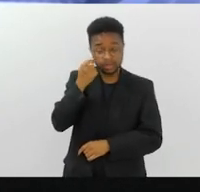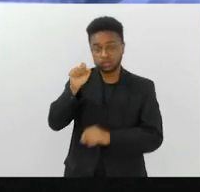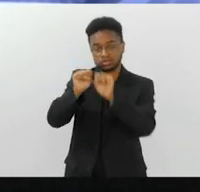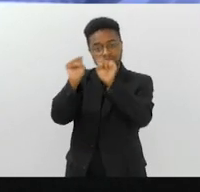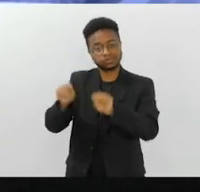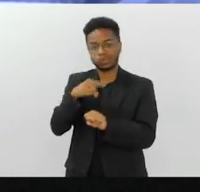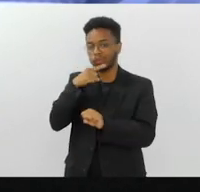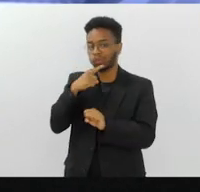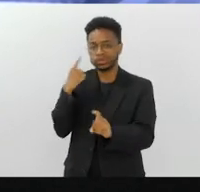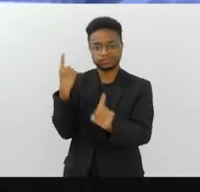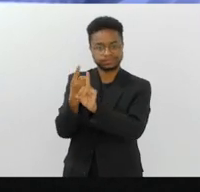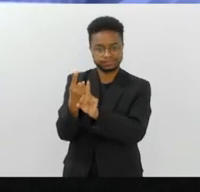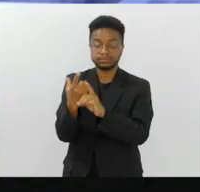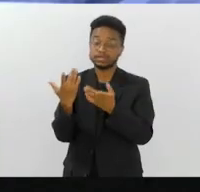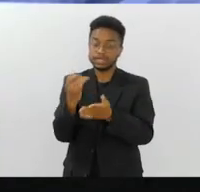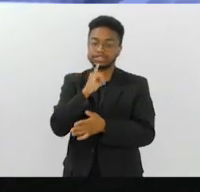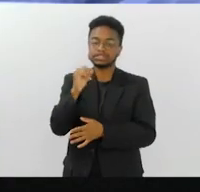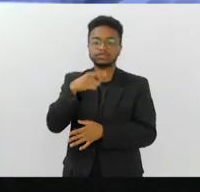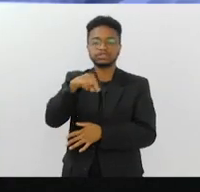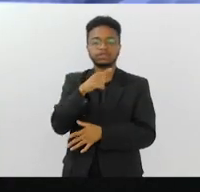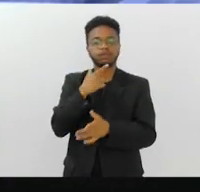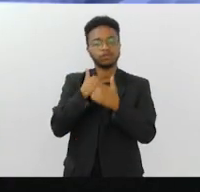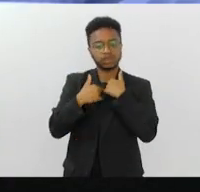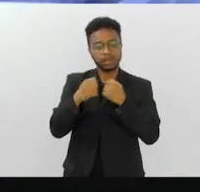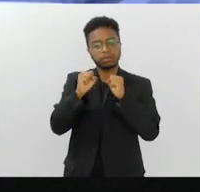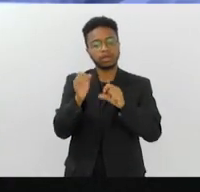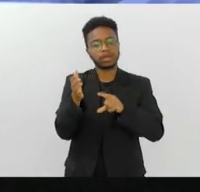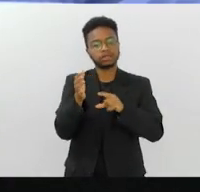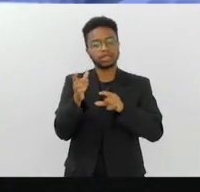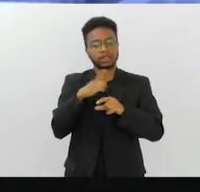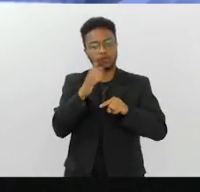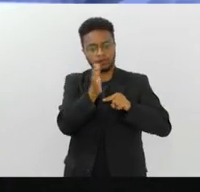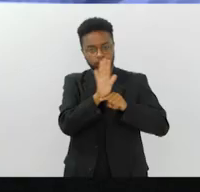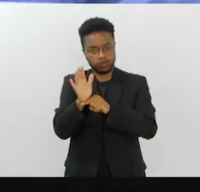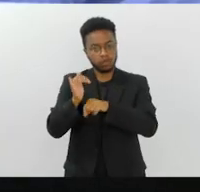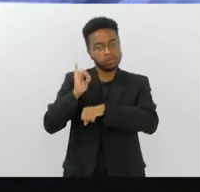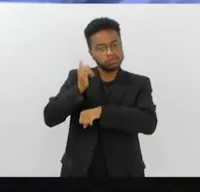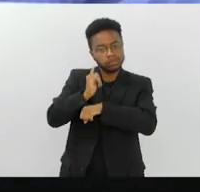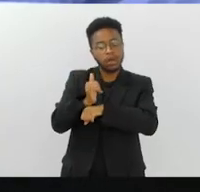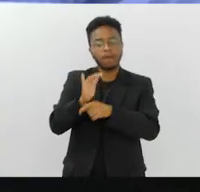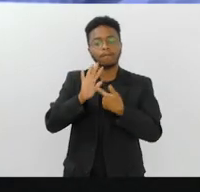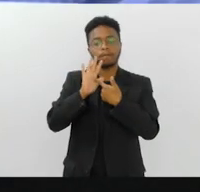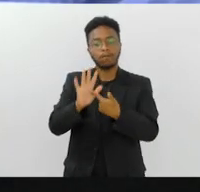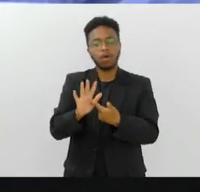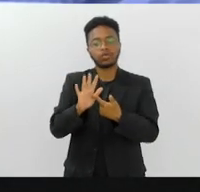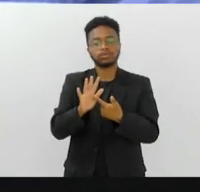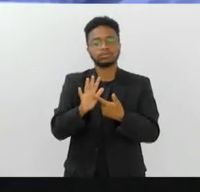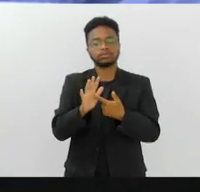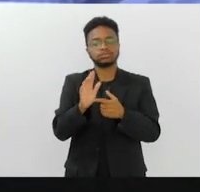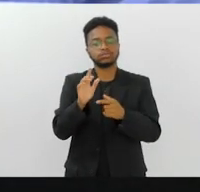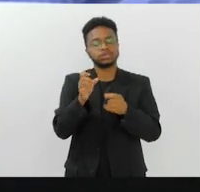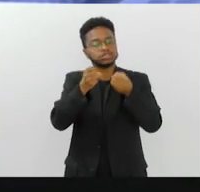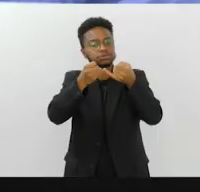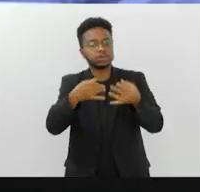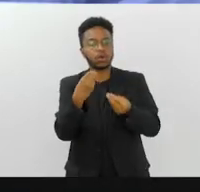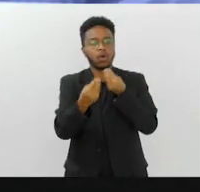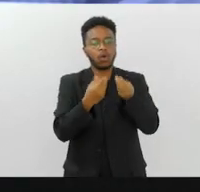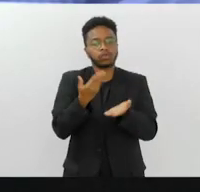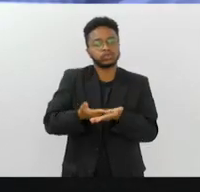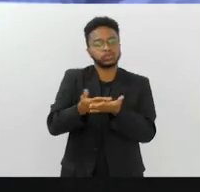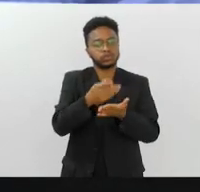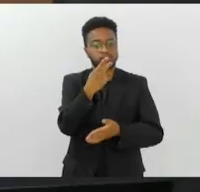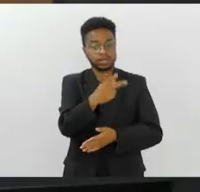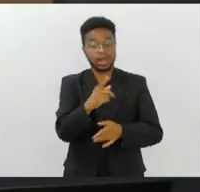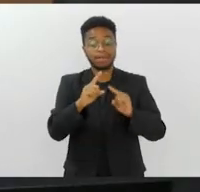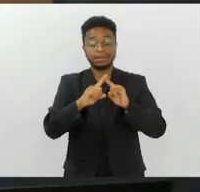possibilidade pode até ver um documentário que chama uma cod Bias e esse documentário mostra muito bem o que que ela Esse estudo dela mas